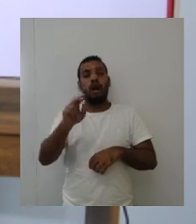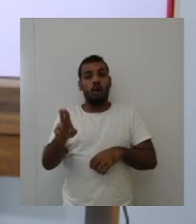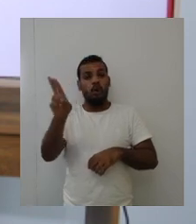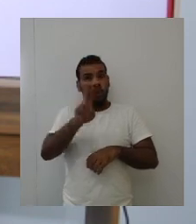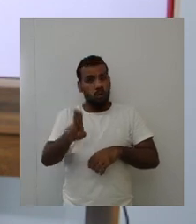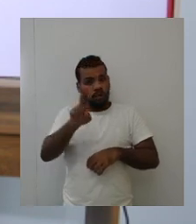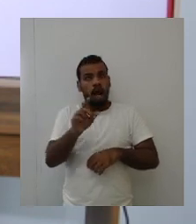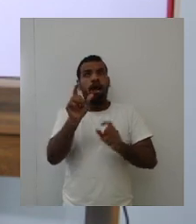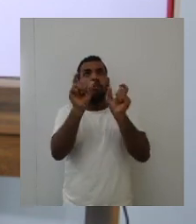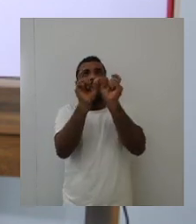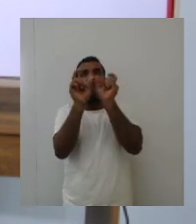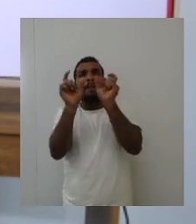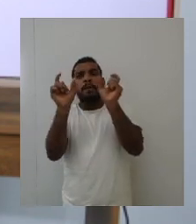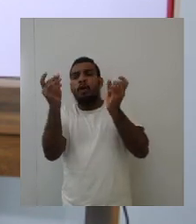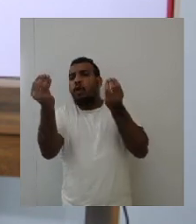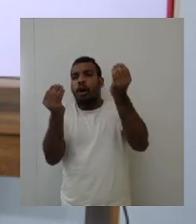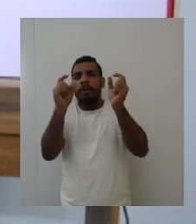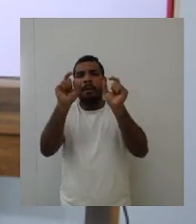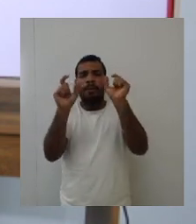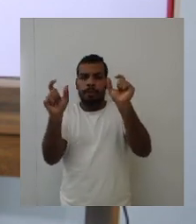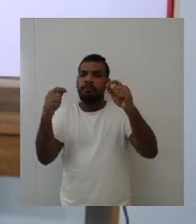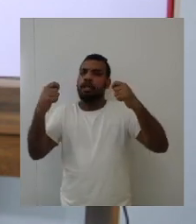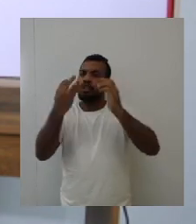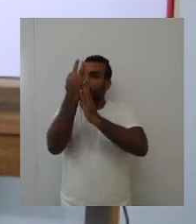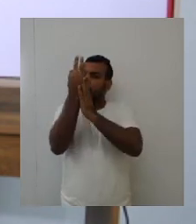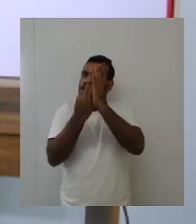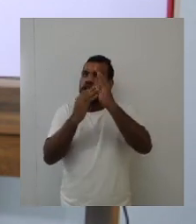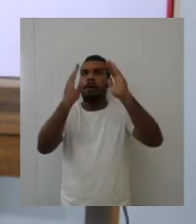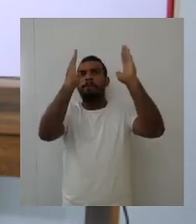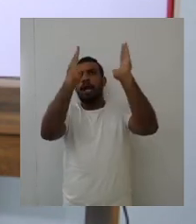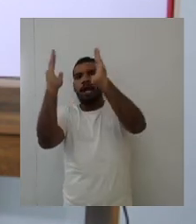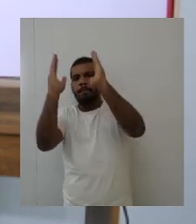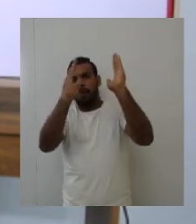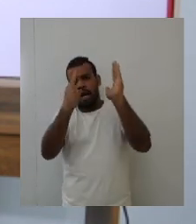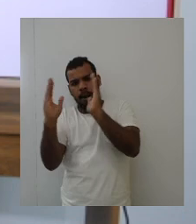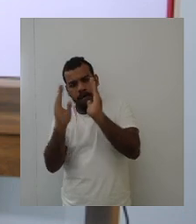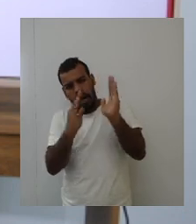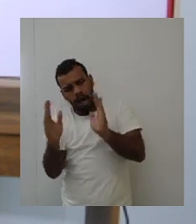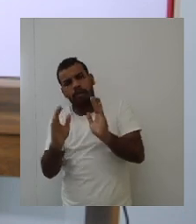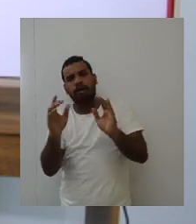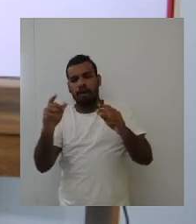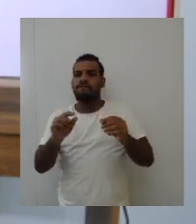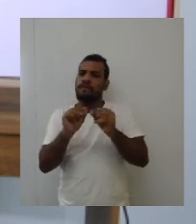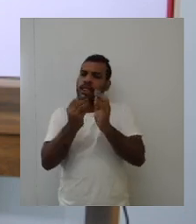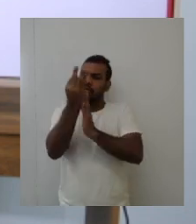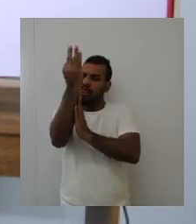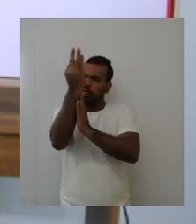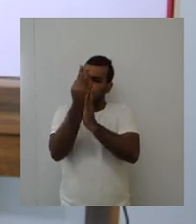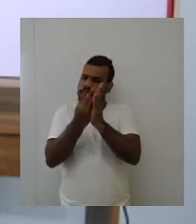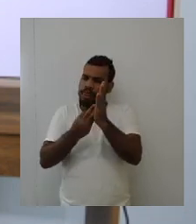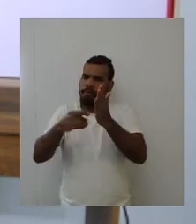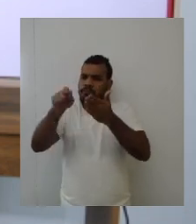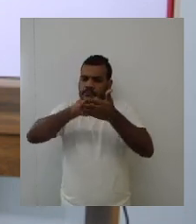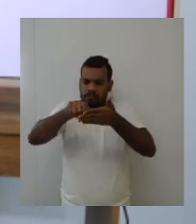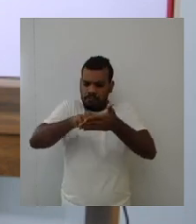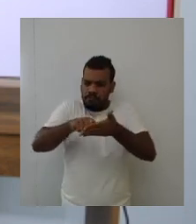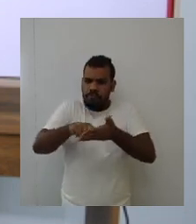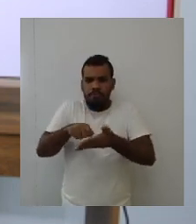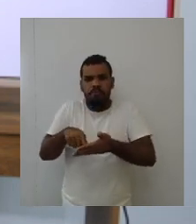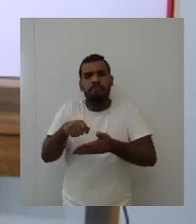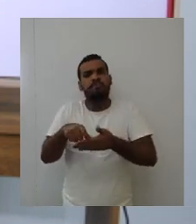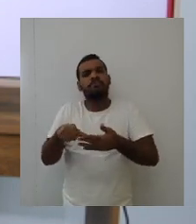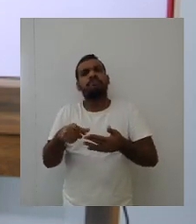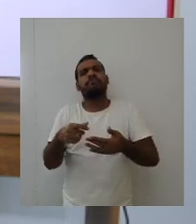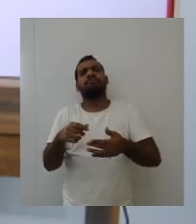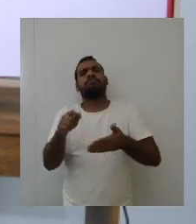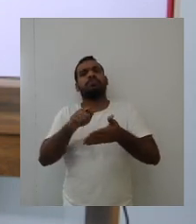para articular de fato as partes do texto e assim promover um texto, ou elaborar um texto que promova,